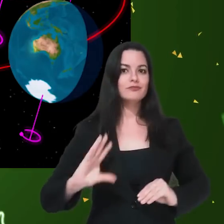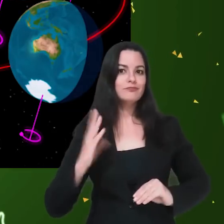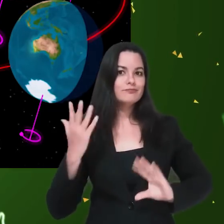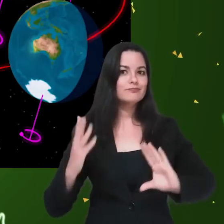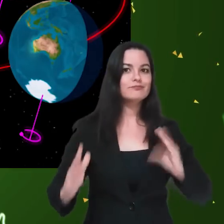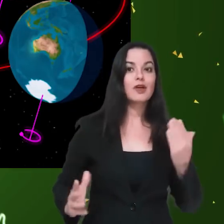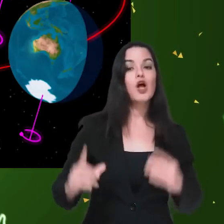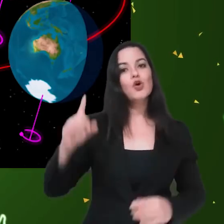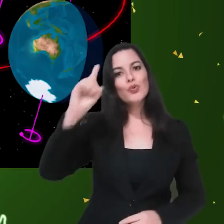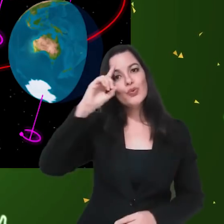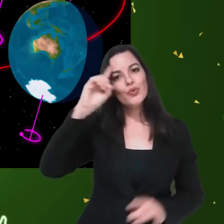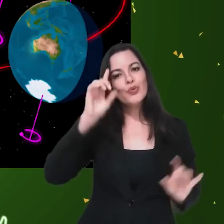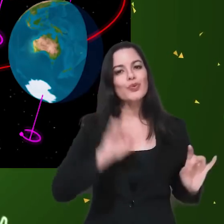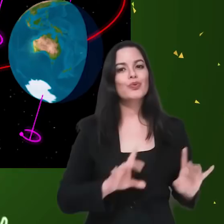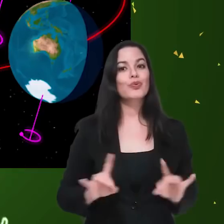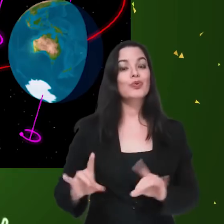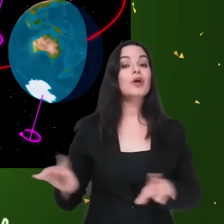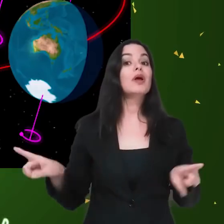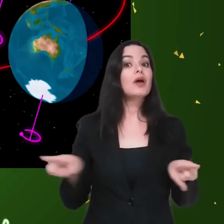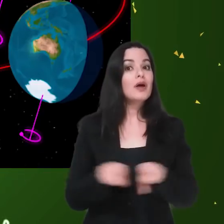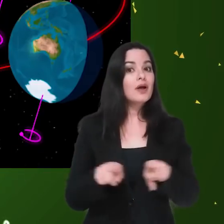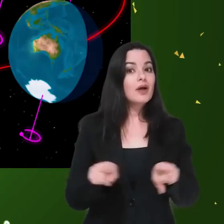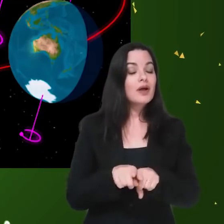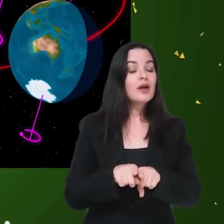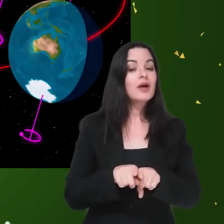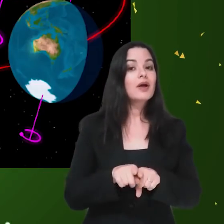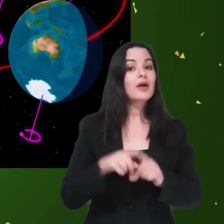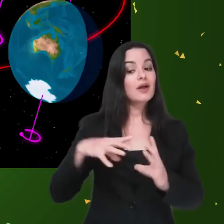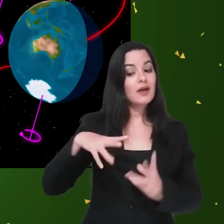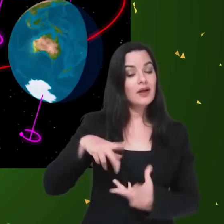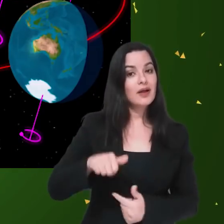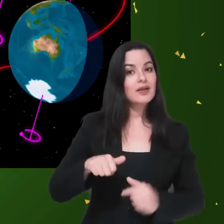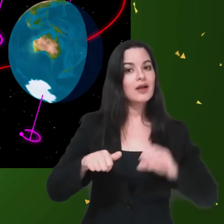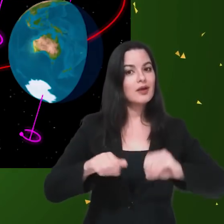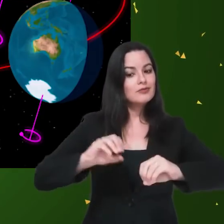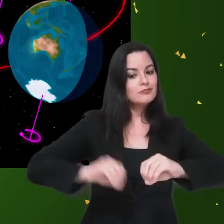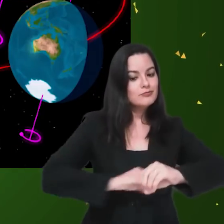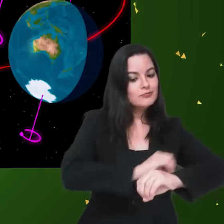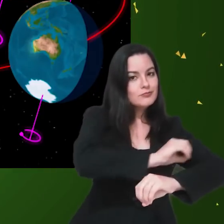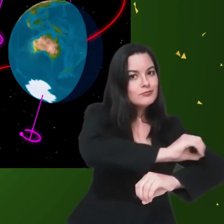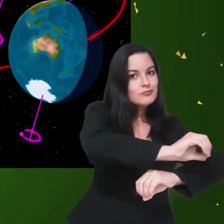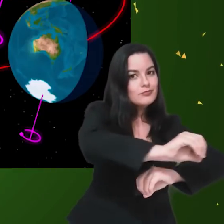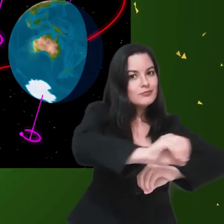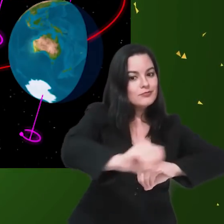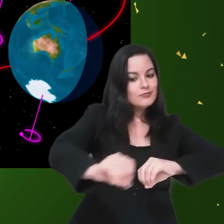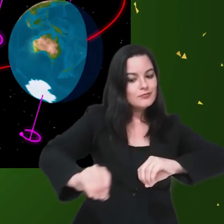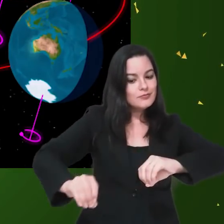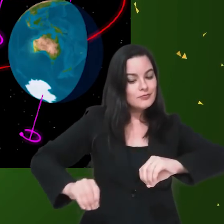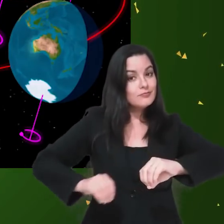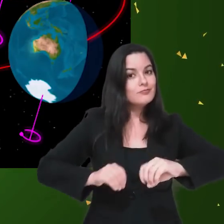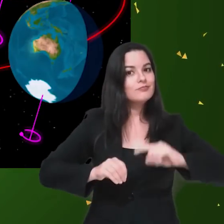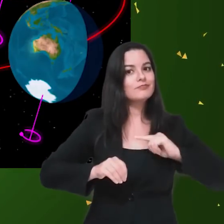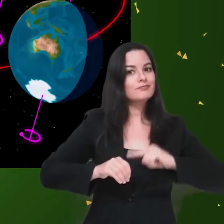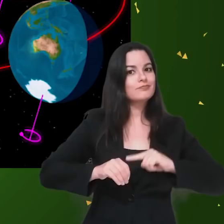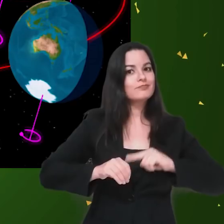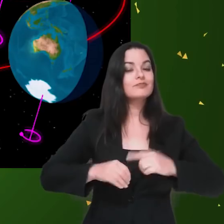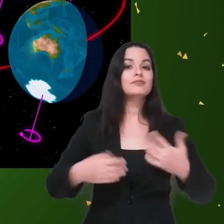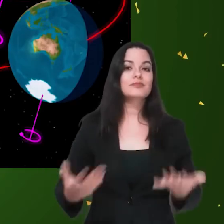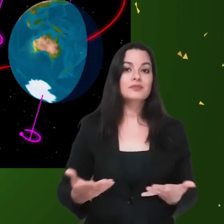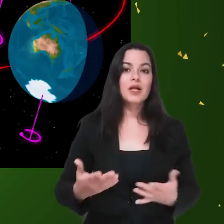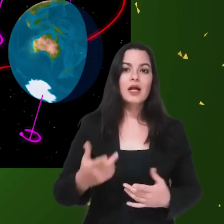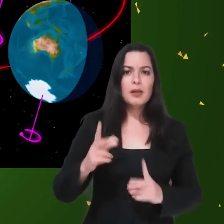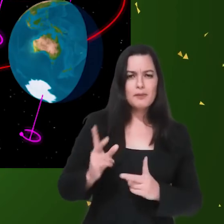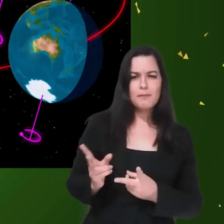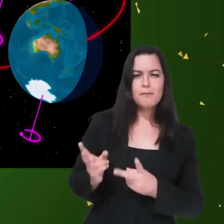com isso, a Terra está girando em torno do Sol. Vocês conseguem perceber aí na imagem que, de acordo com